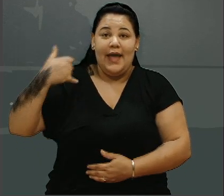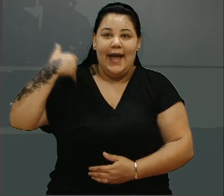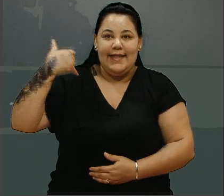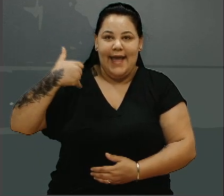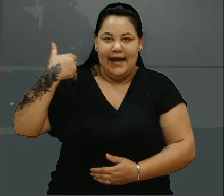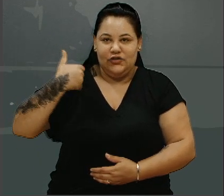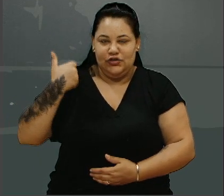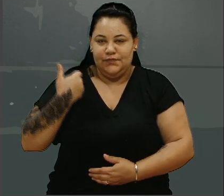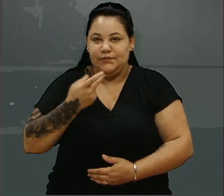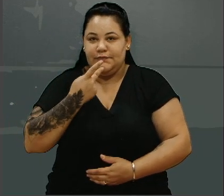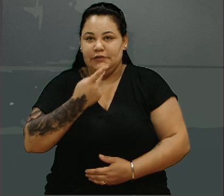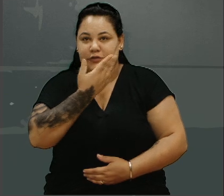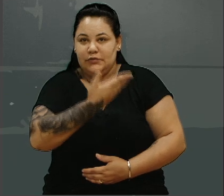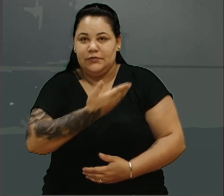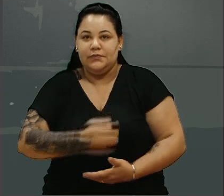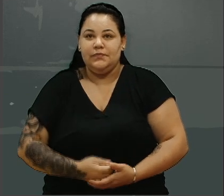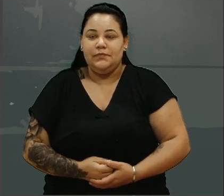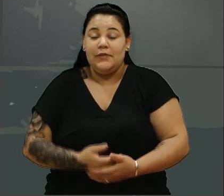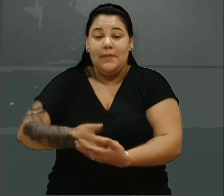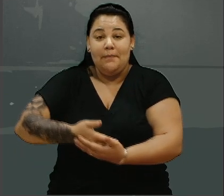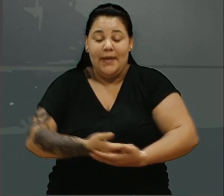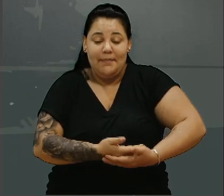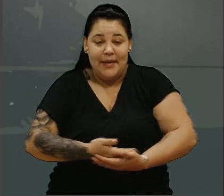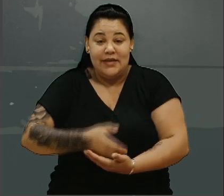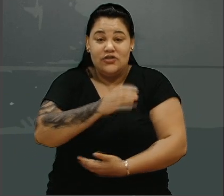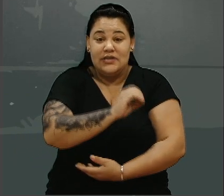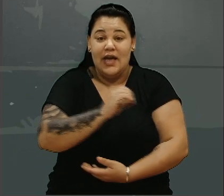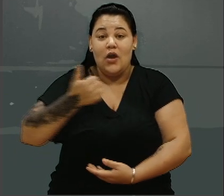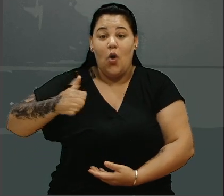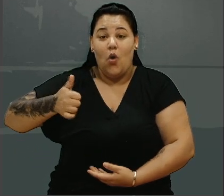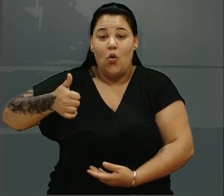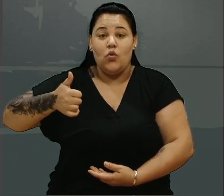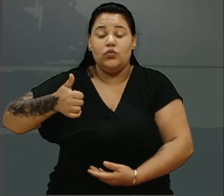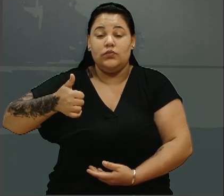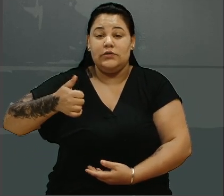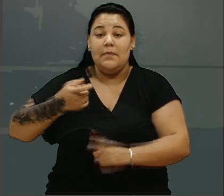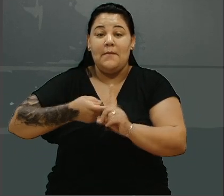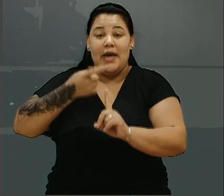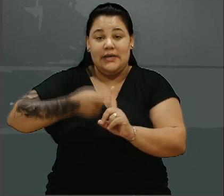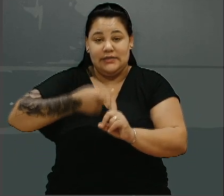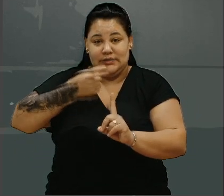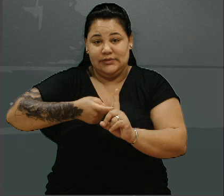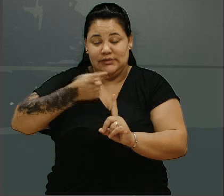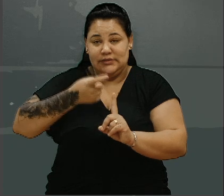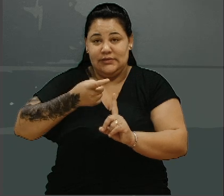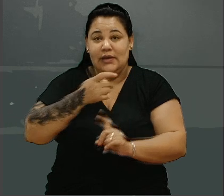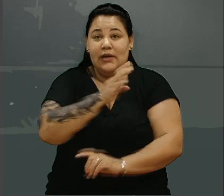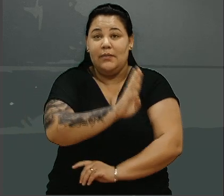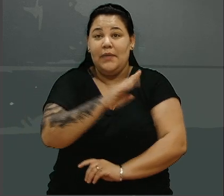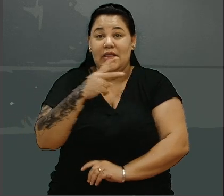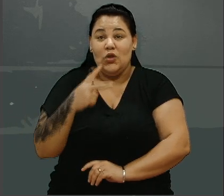berçário, 0 a 11 meses. Berçário 2, 1 ano